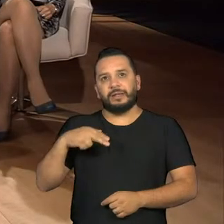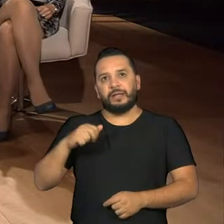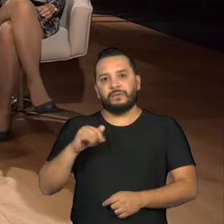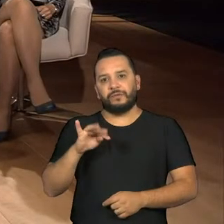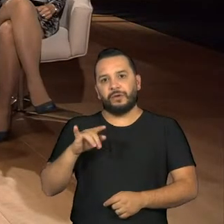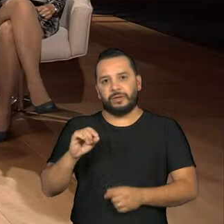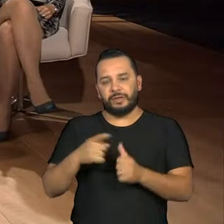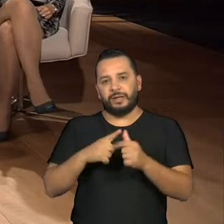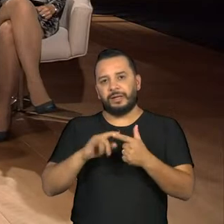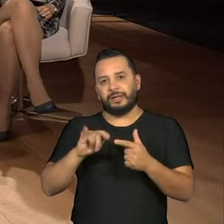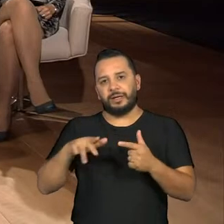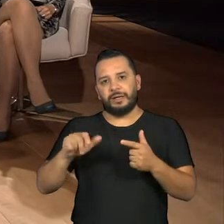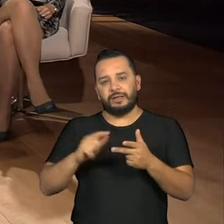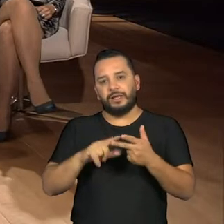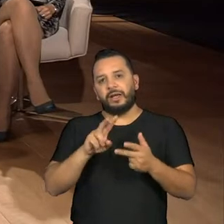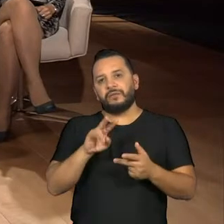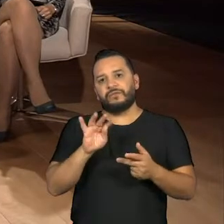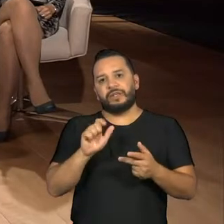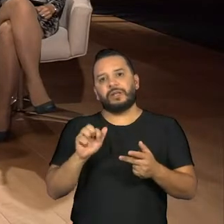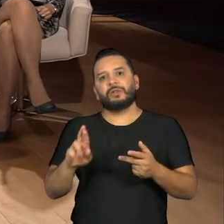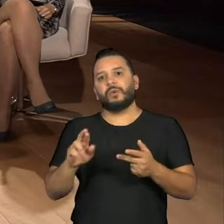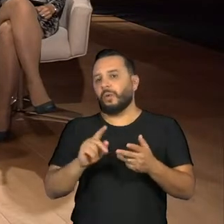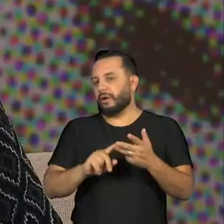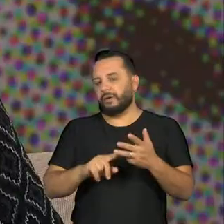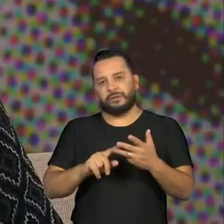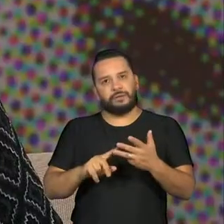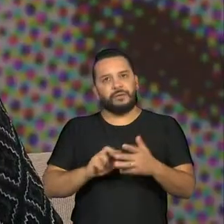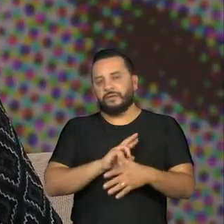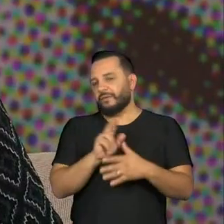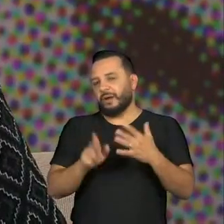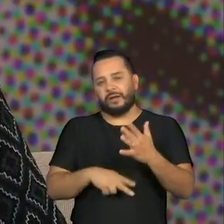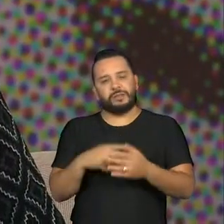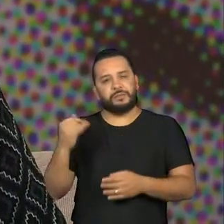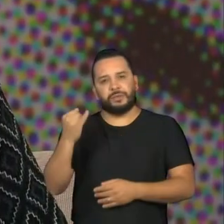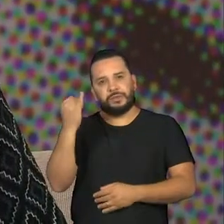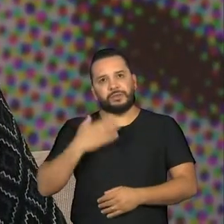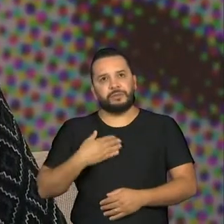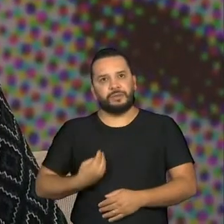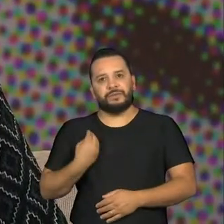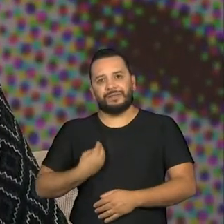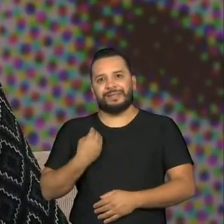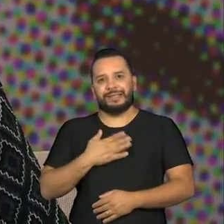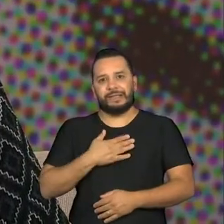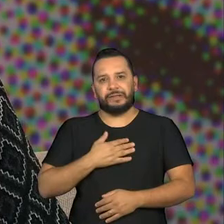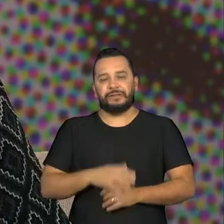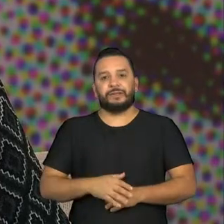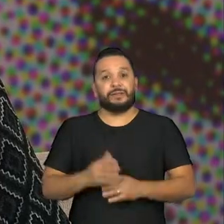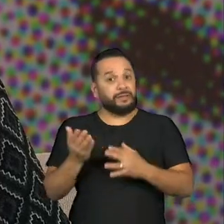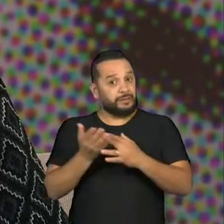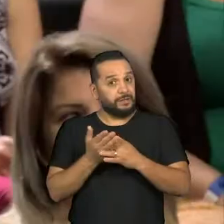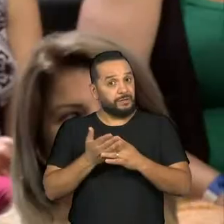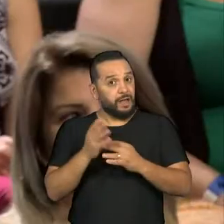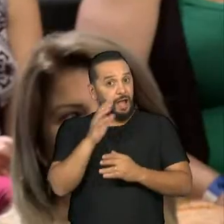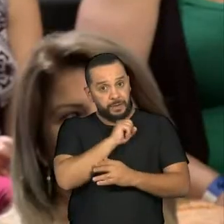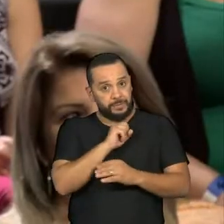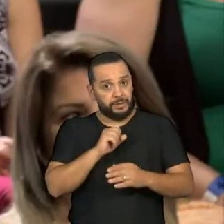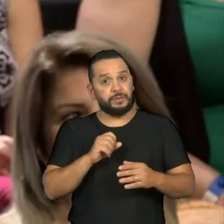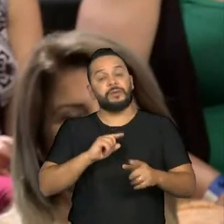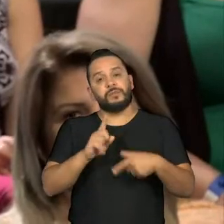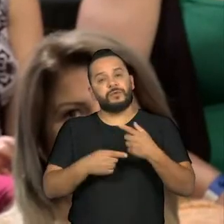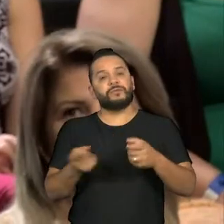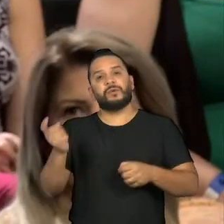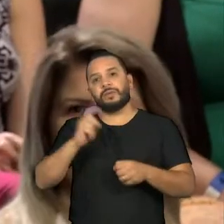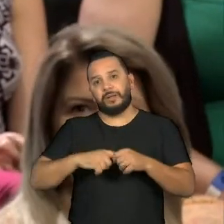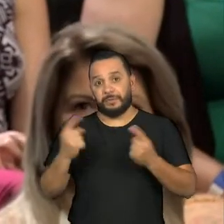Helena Varvac, Vitor Olivares, que foram fundamentais na minha formação. A gente tem um intervalinho agora e voltamos